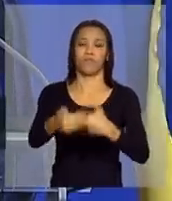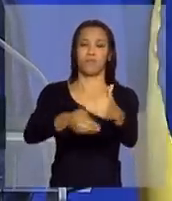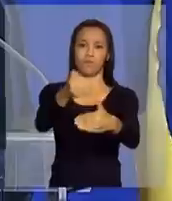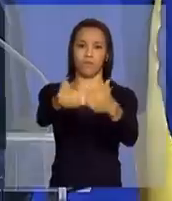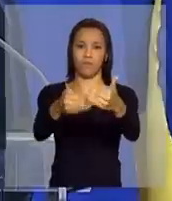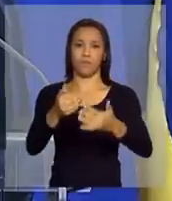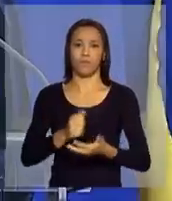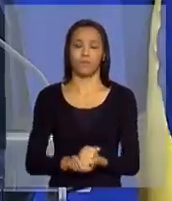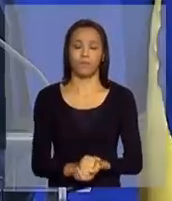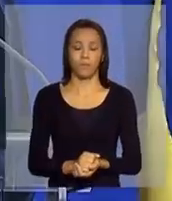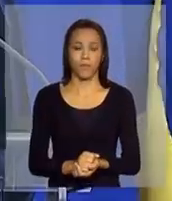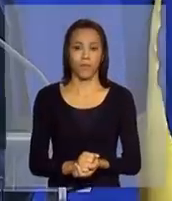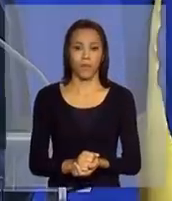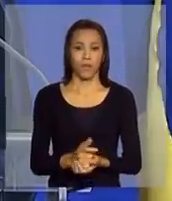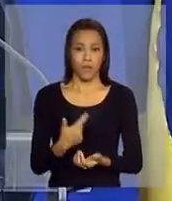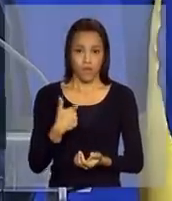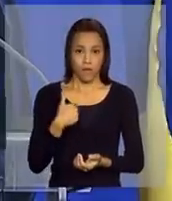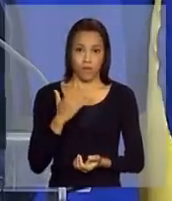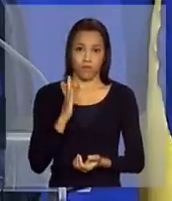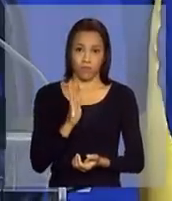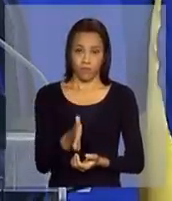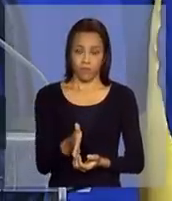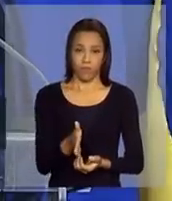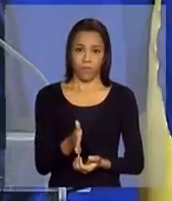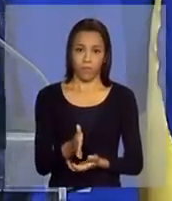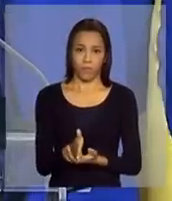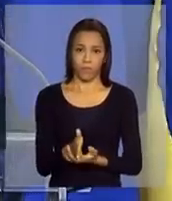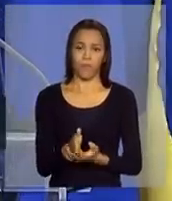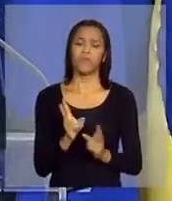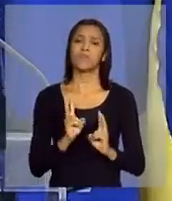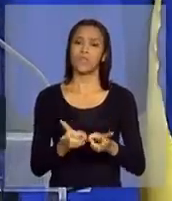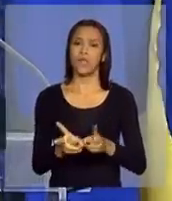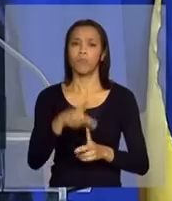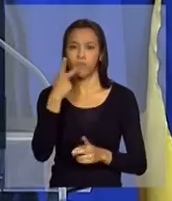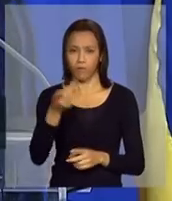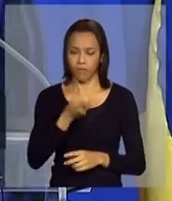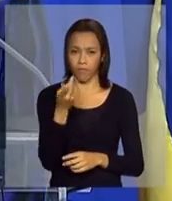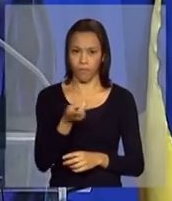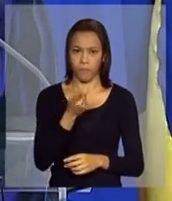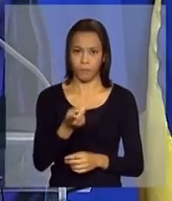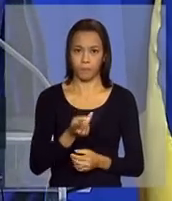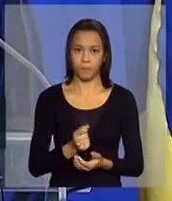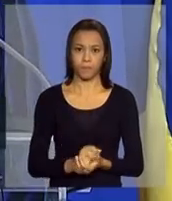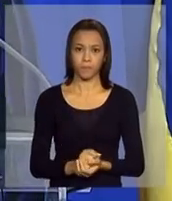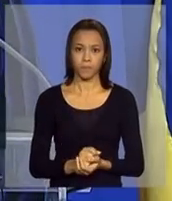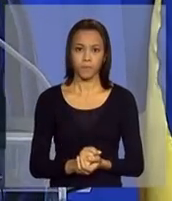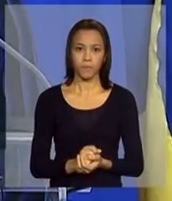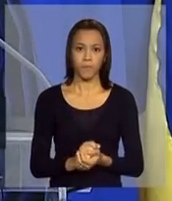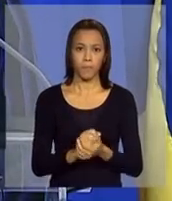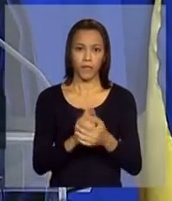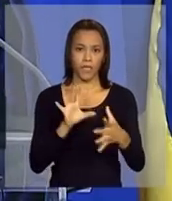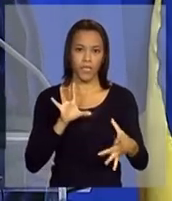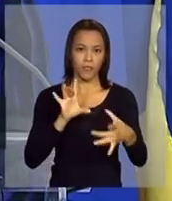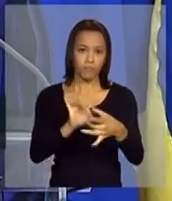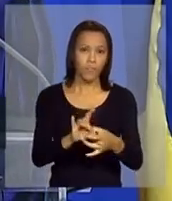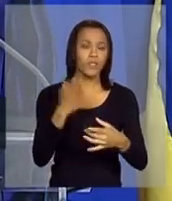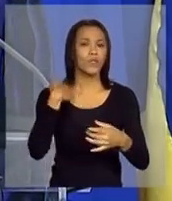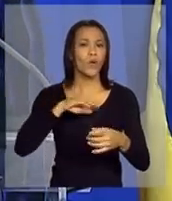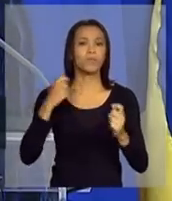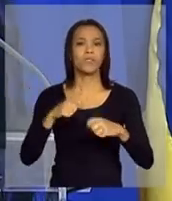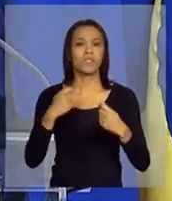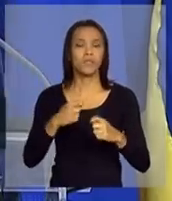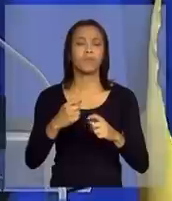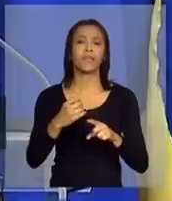Eu reiterei o que eu tinha, que eu sempre digo nessas questões ligadas à superação da crise,